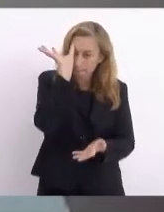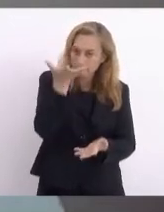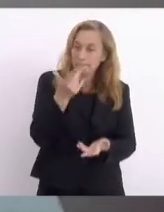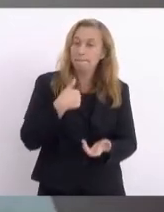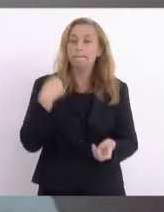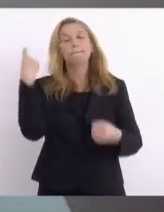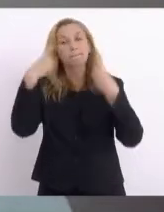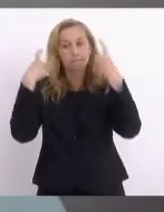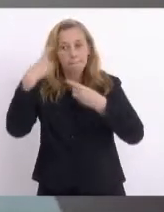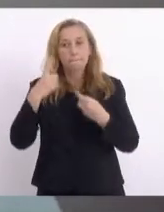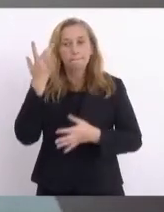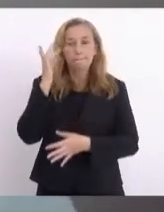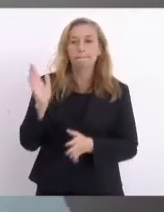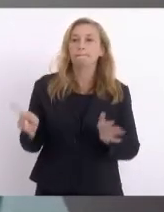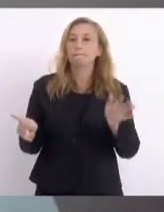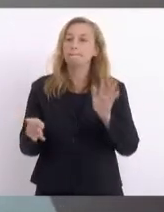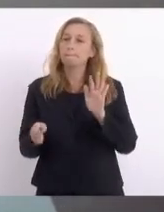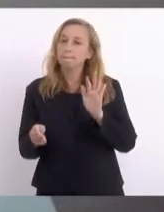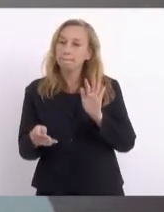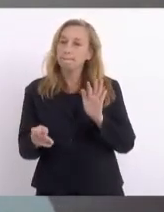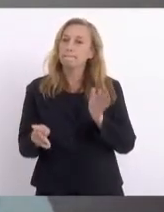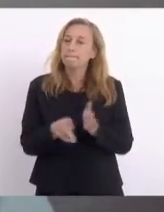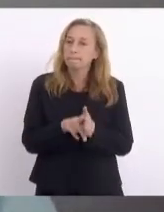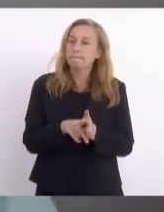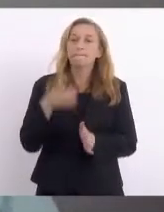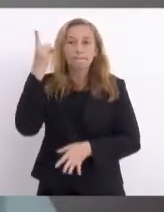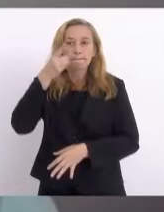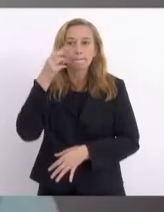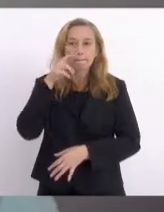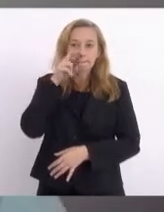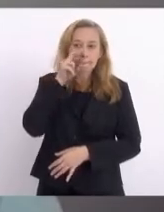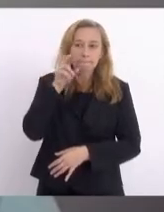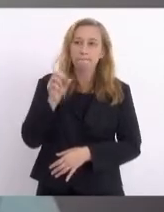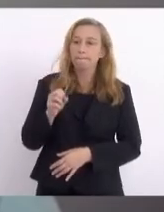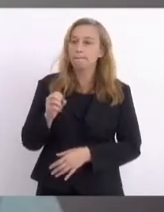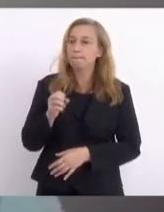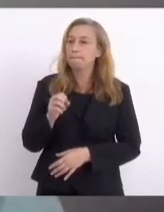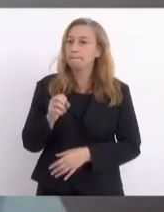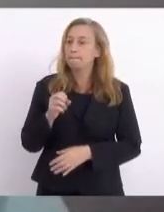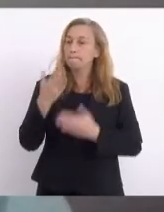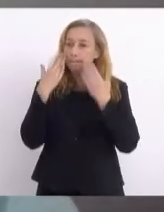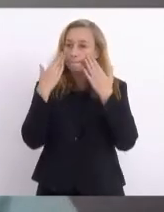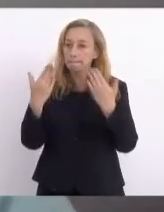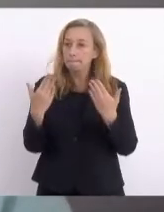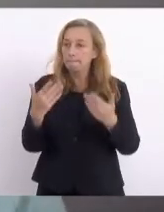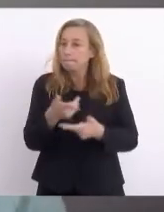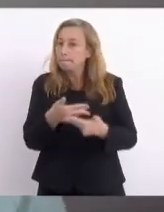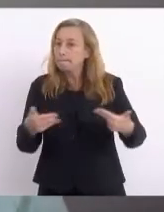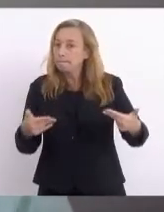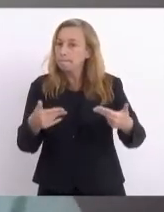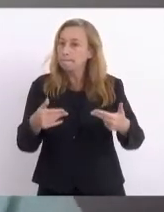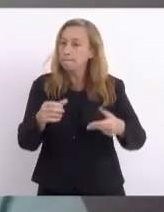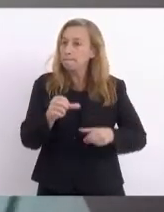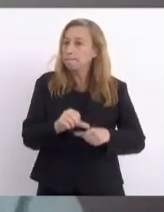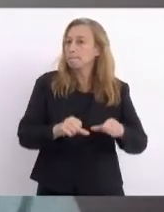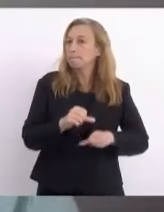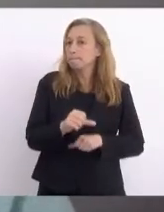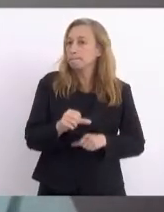muito preocupado. Acho que esse projeto, deputado Rosenberg Reis, ele é um projeto, inclusive, que apresenta tantas mudanças na